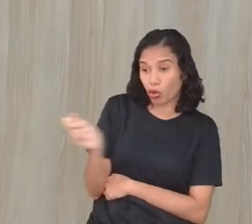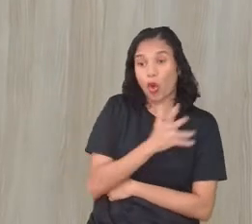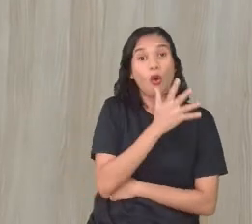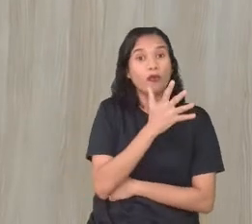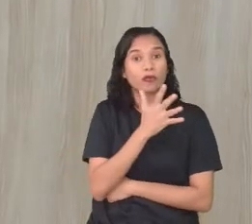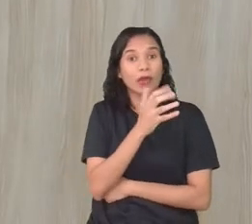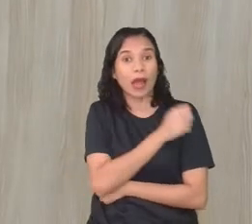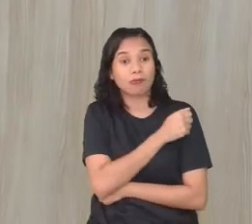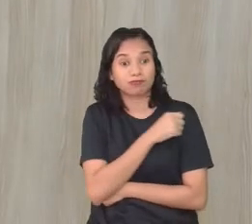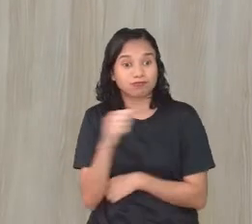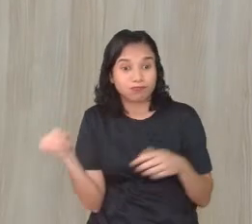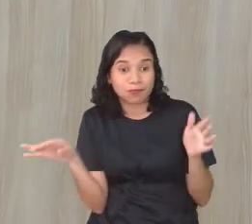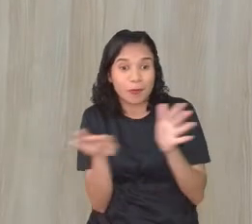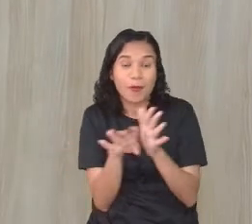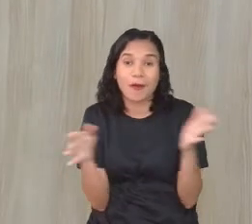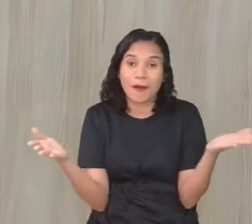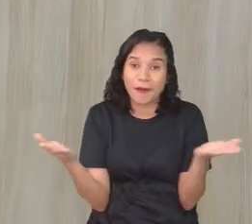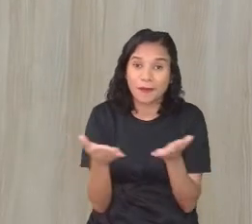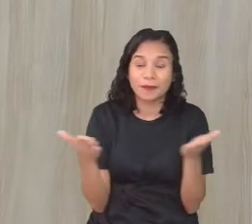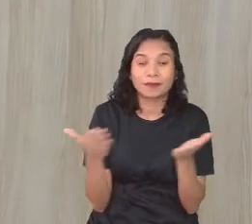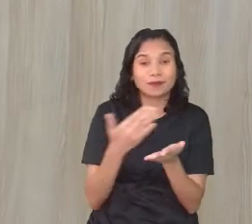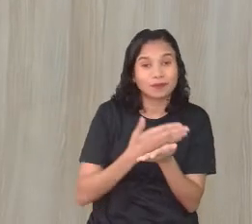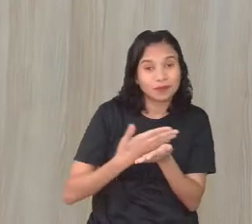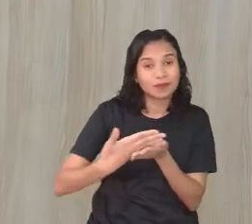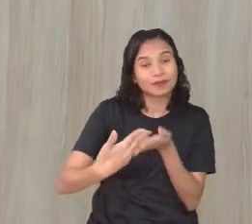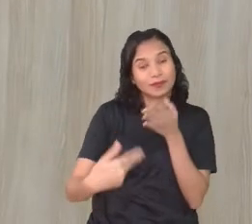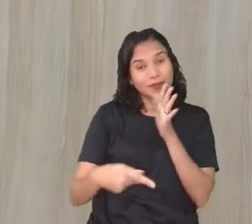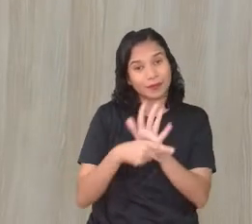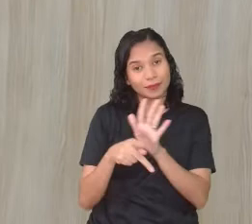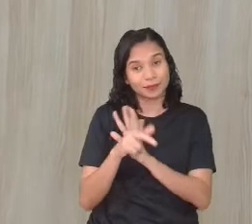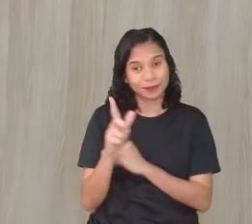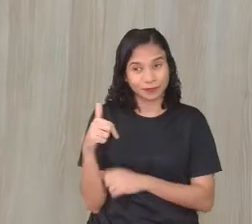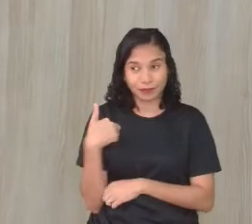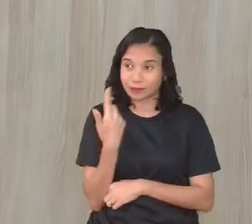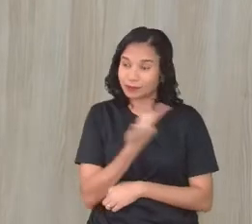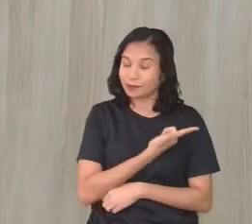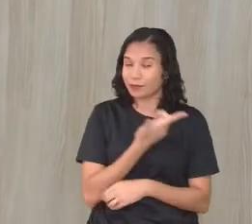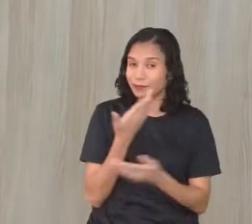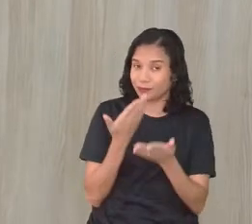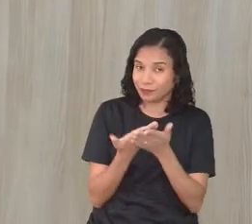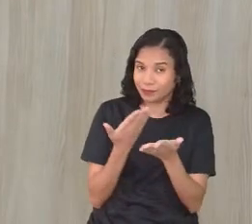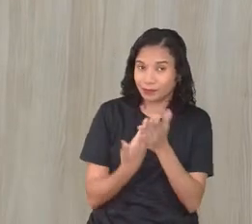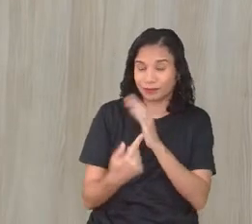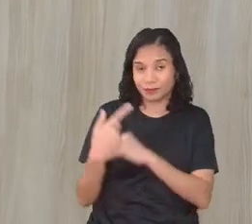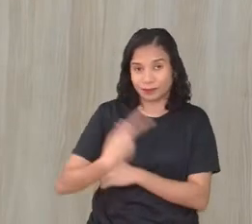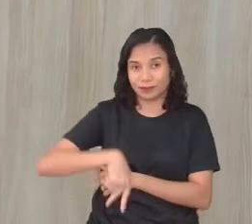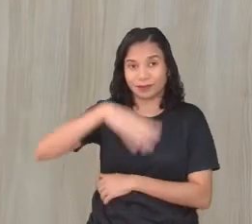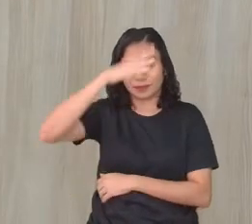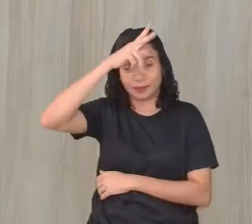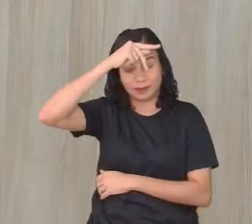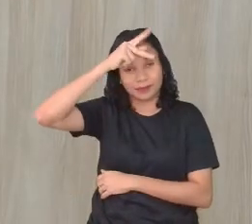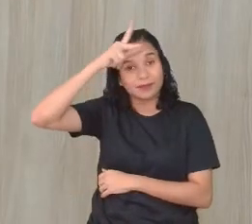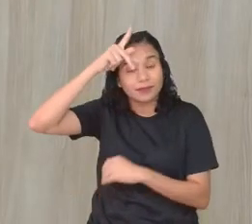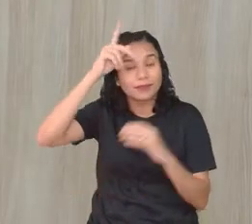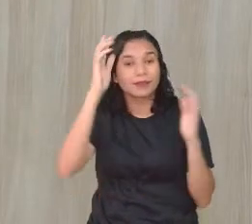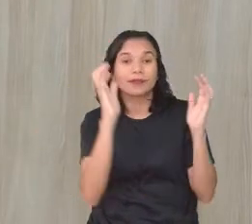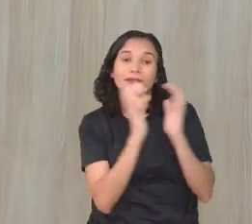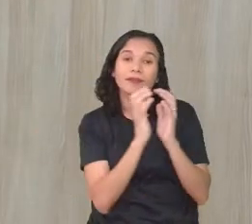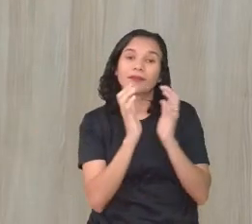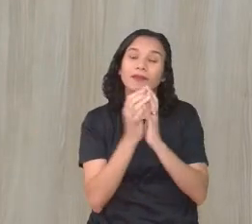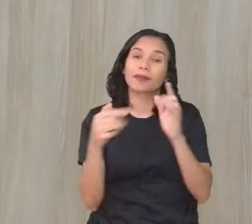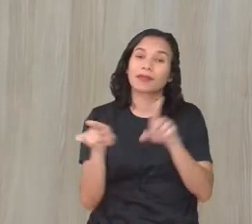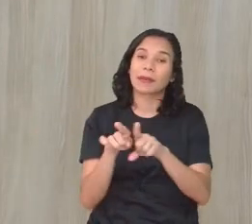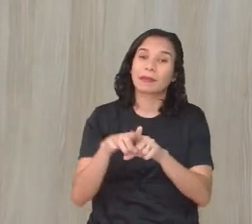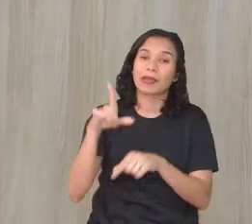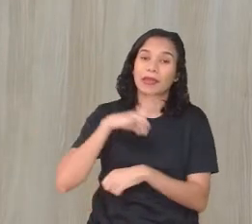novatos chegando, não é? Sendo inseridos na nossa rede municipal. Nós temos